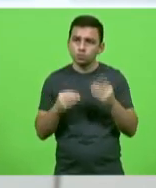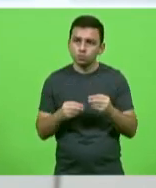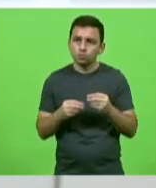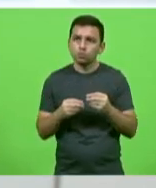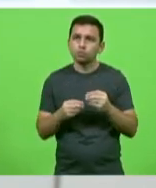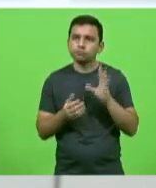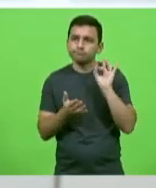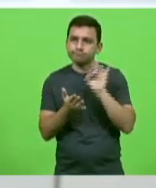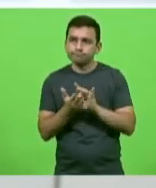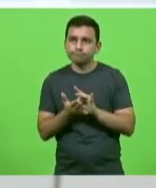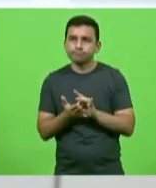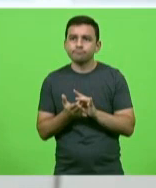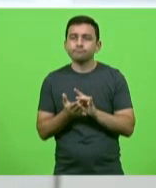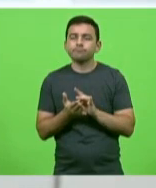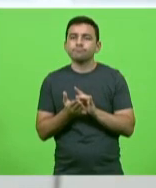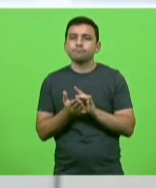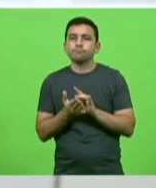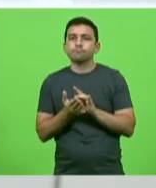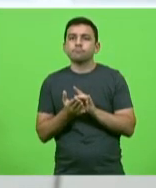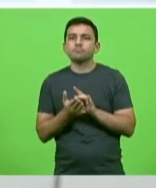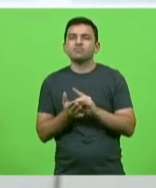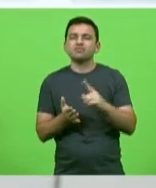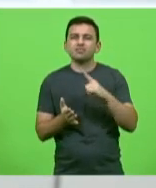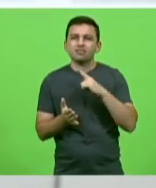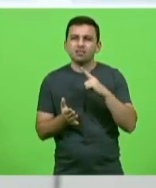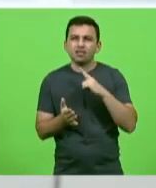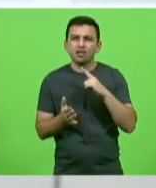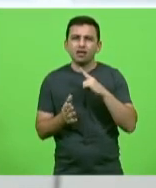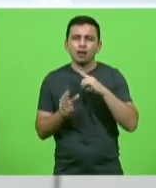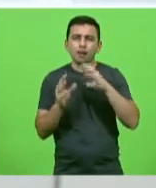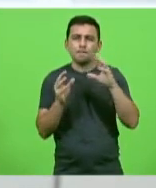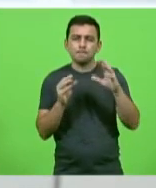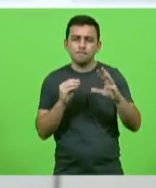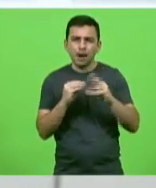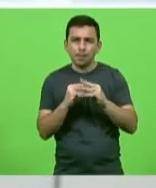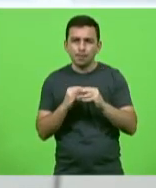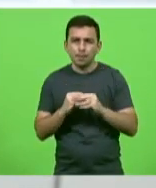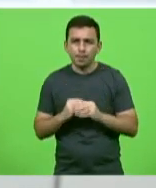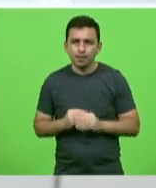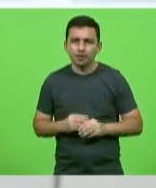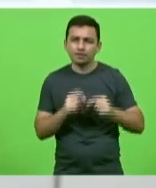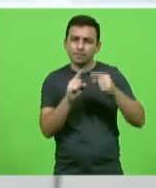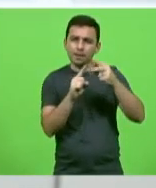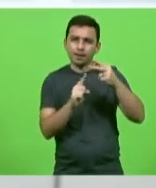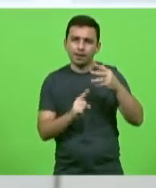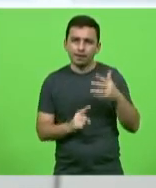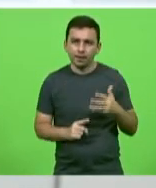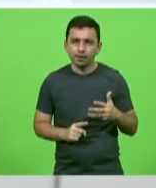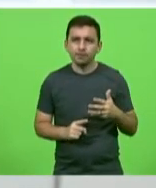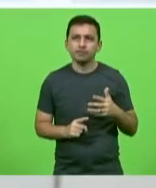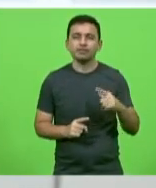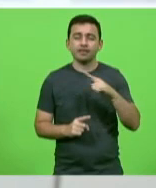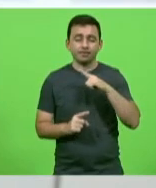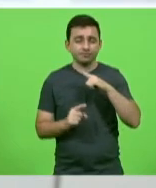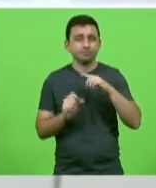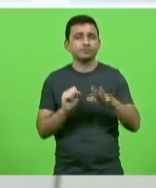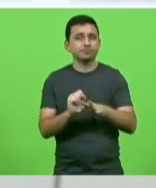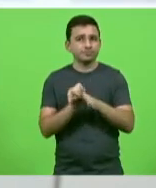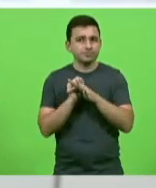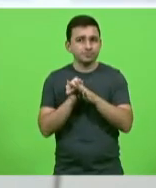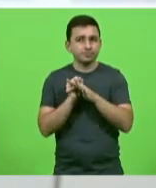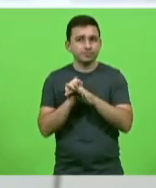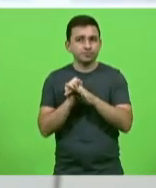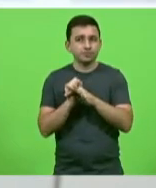corrente índice área o café nada por diversos elementos indutivos quem põe os segurança